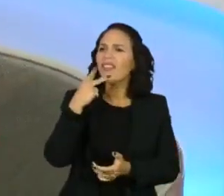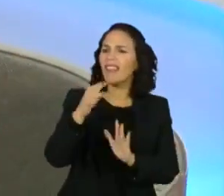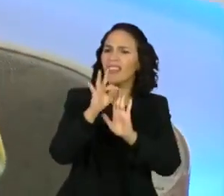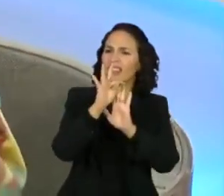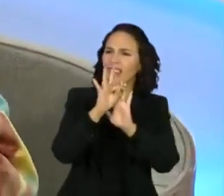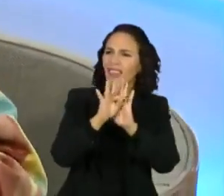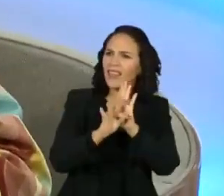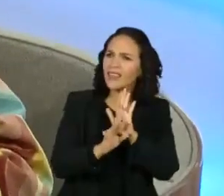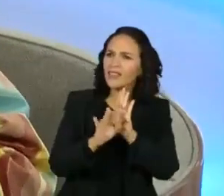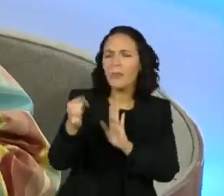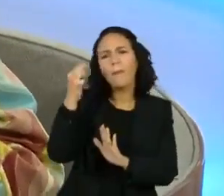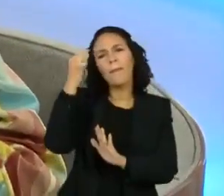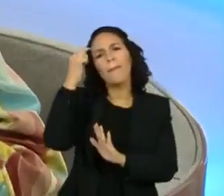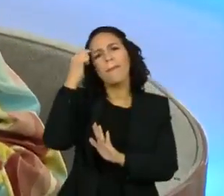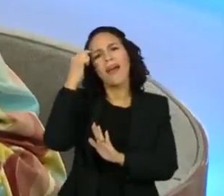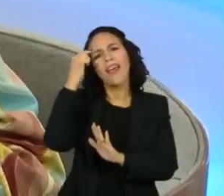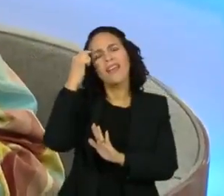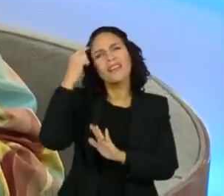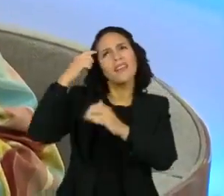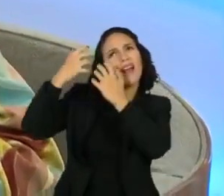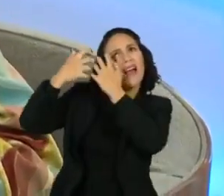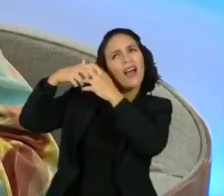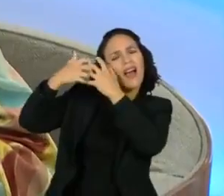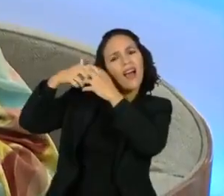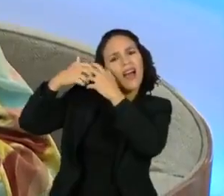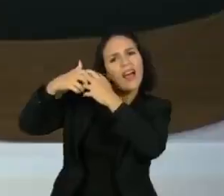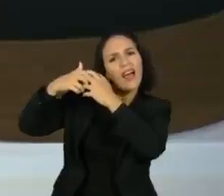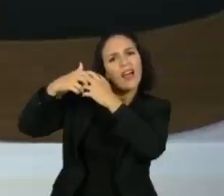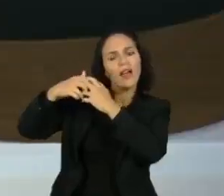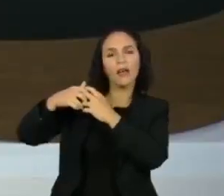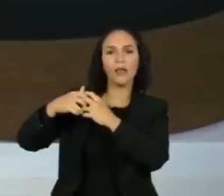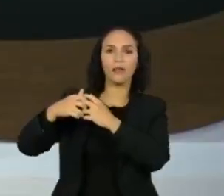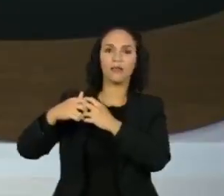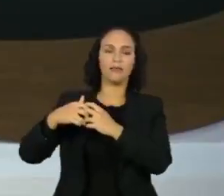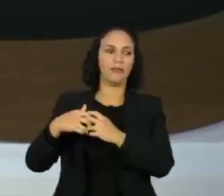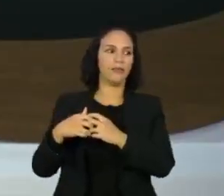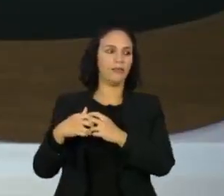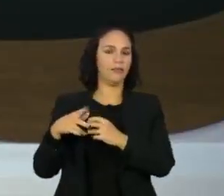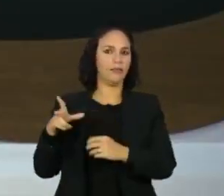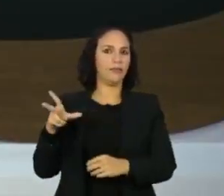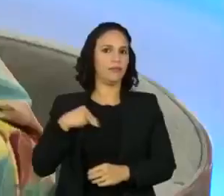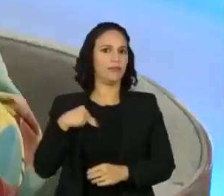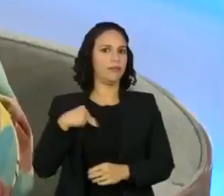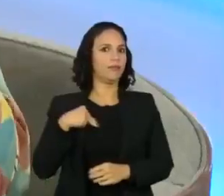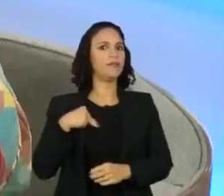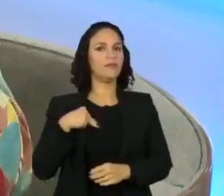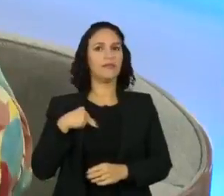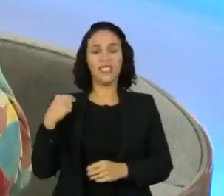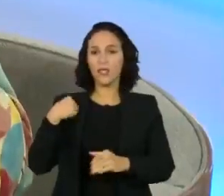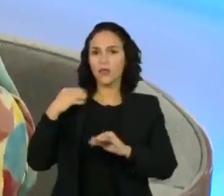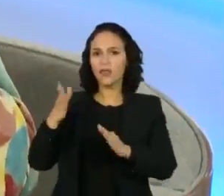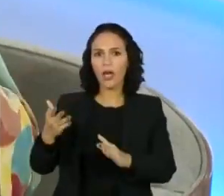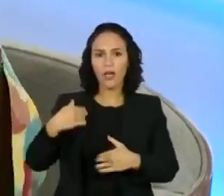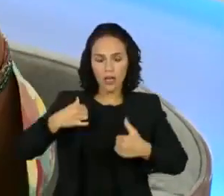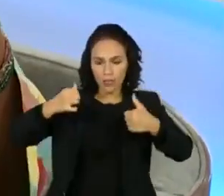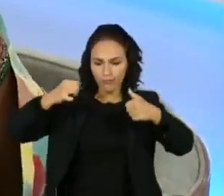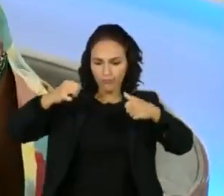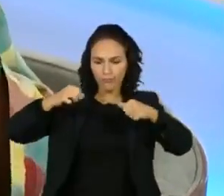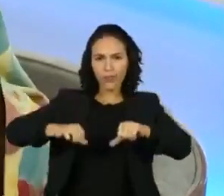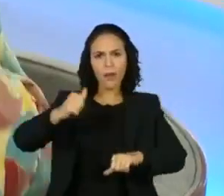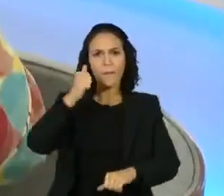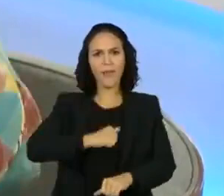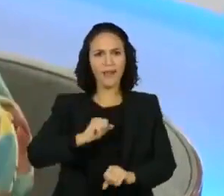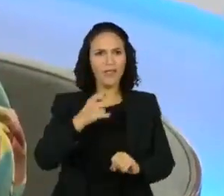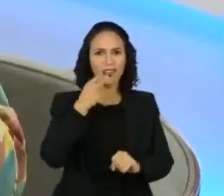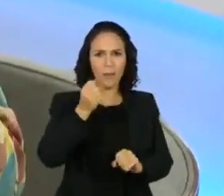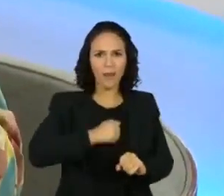texto, pensa no que você tá falando. Não, minha senhora, não penso, não, imagina. Eu já tava numa merda que faz gosto, gente. Pode falar